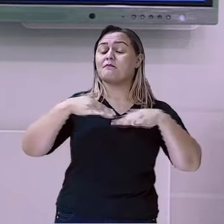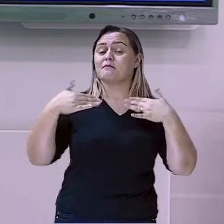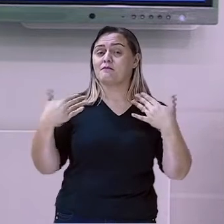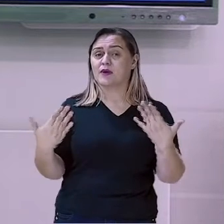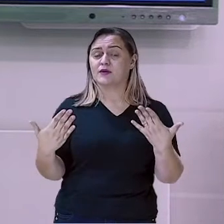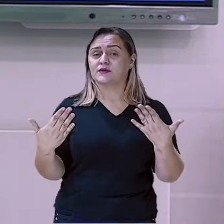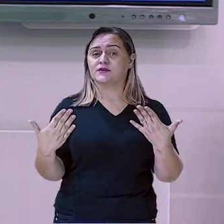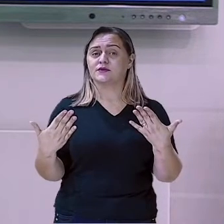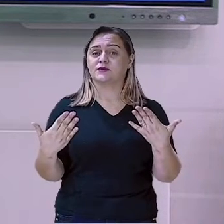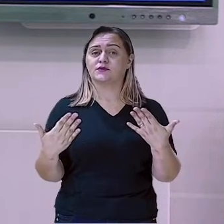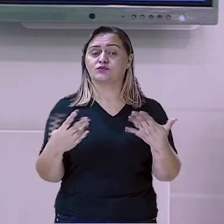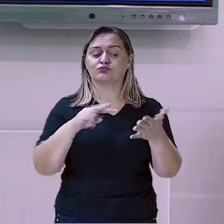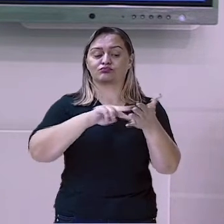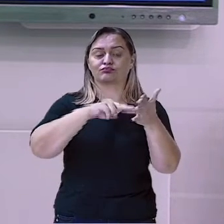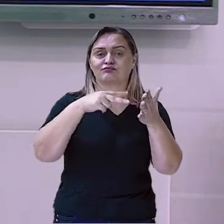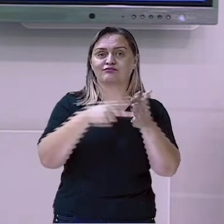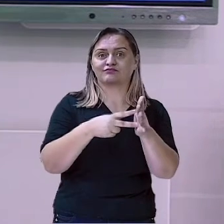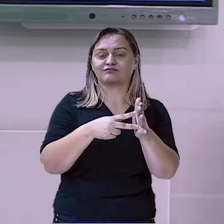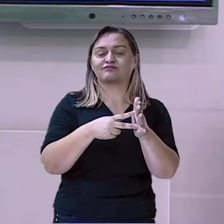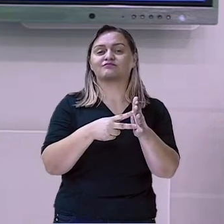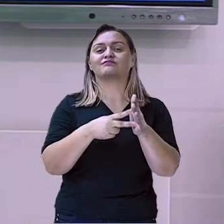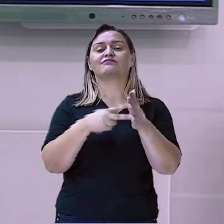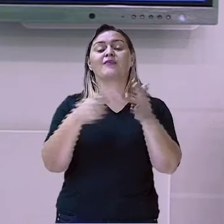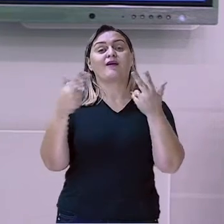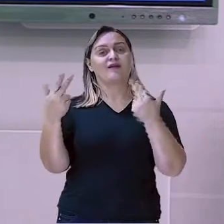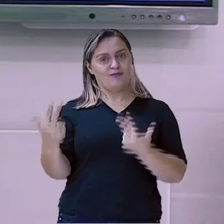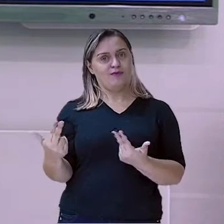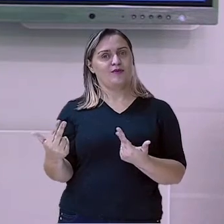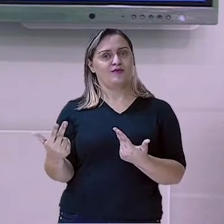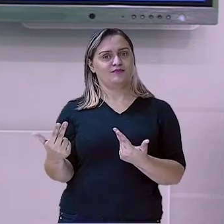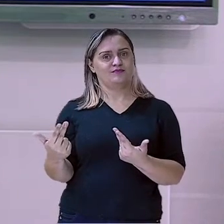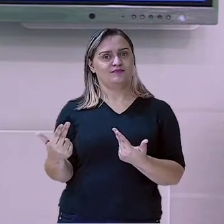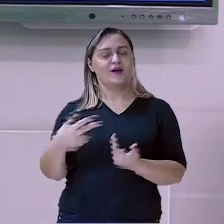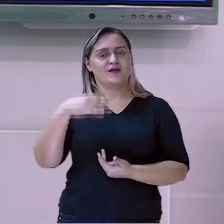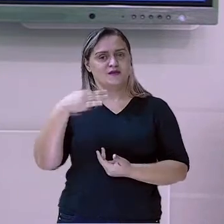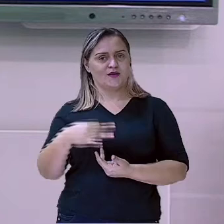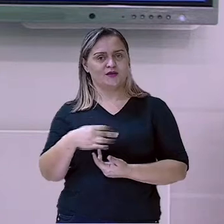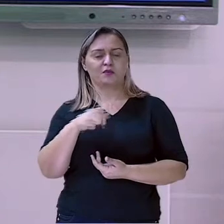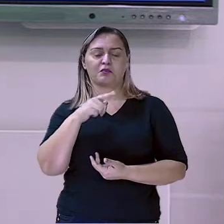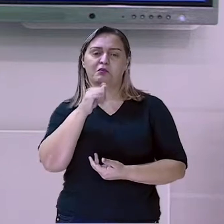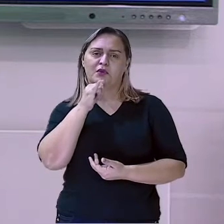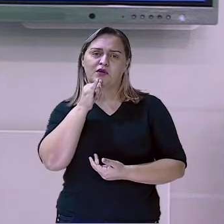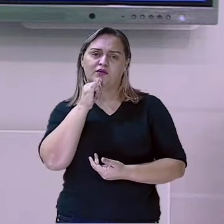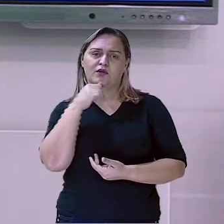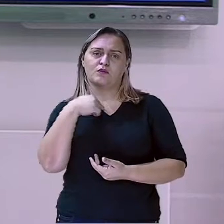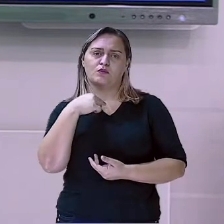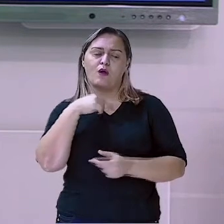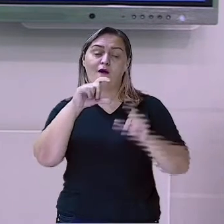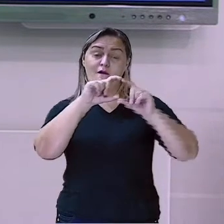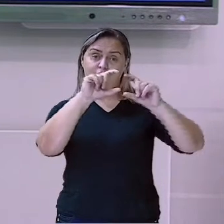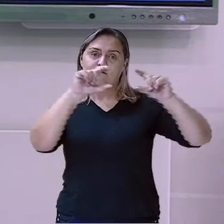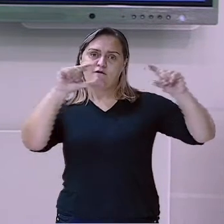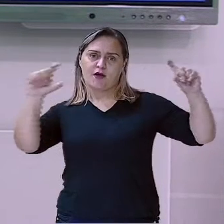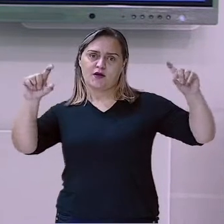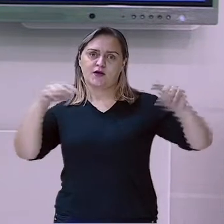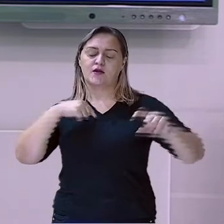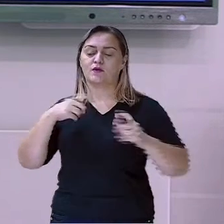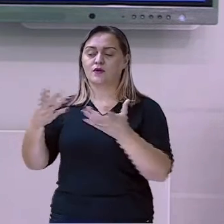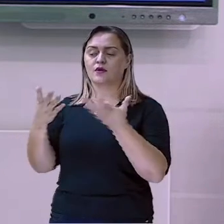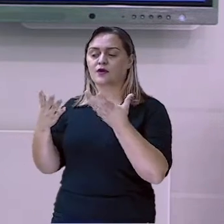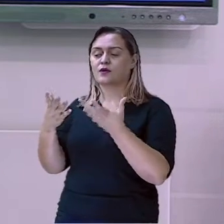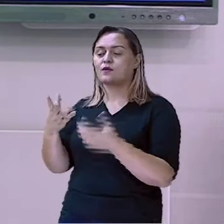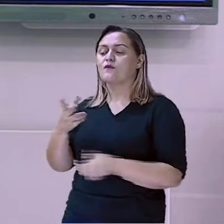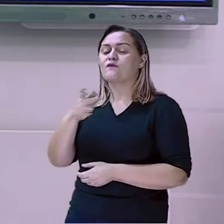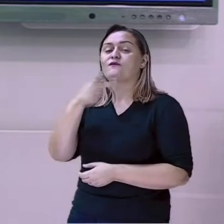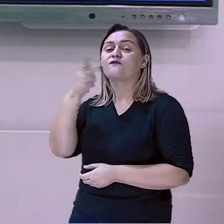contextos diferentes. Eu vou dar uma frase como exemplo. Eu quero falar com você. Eu